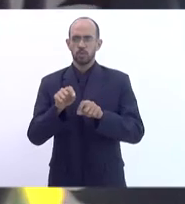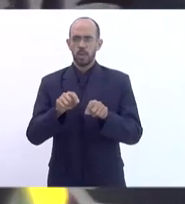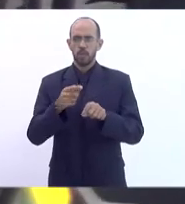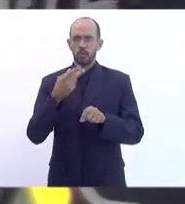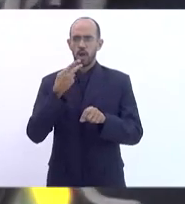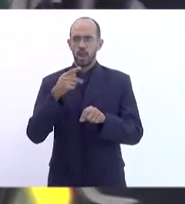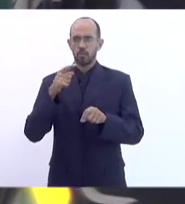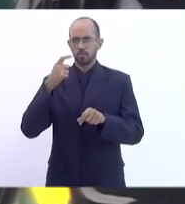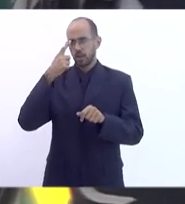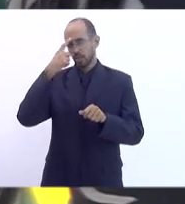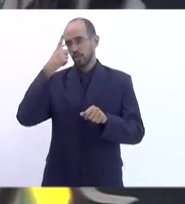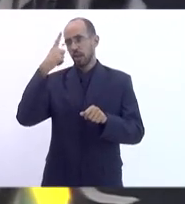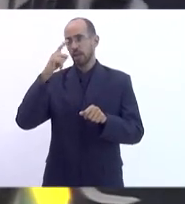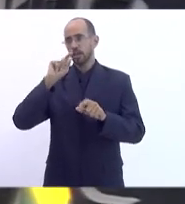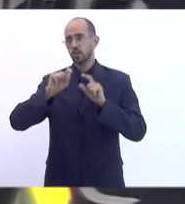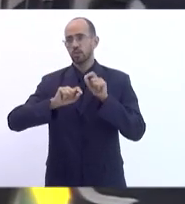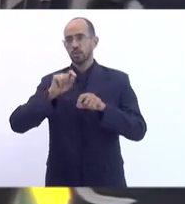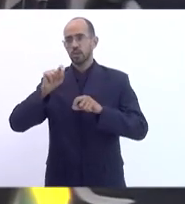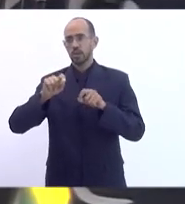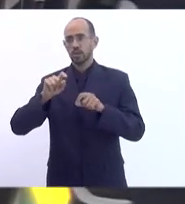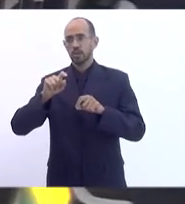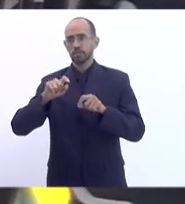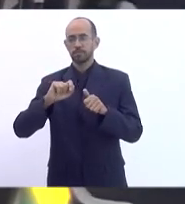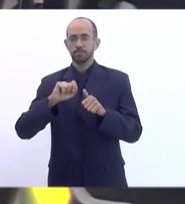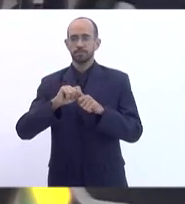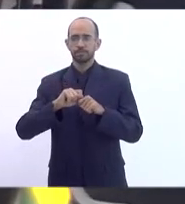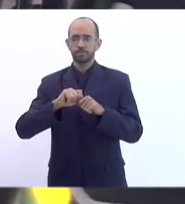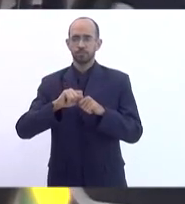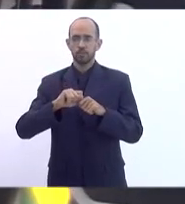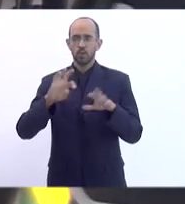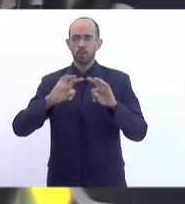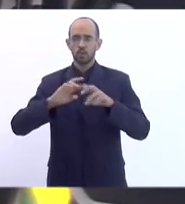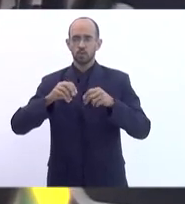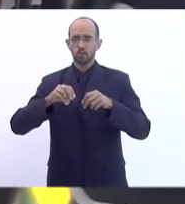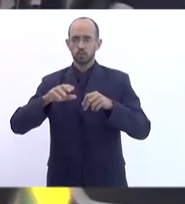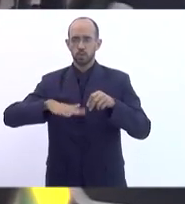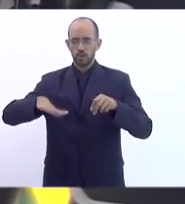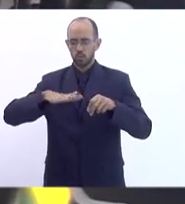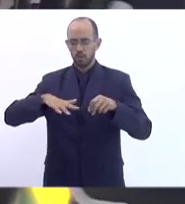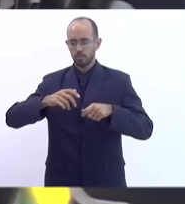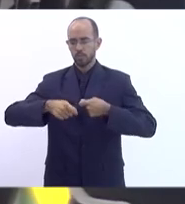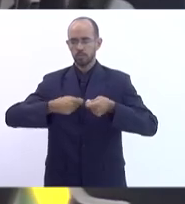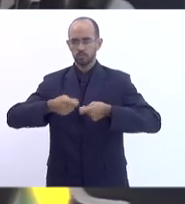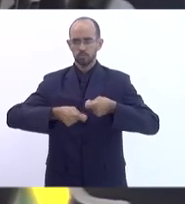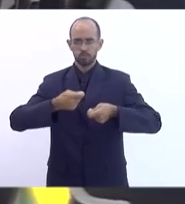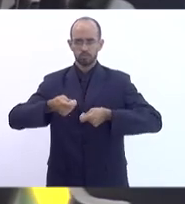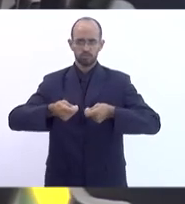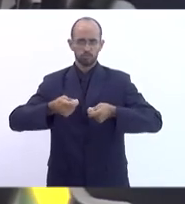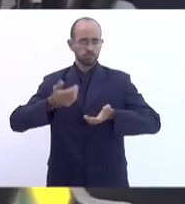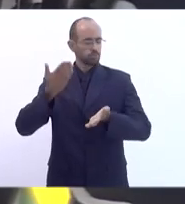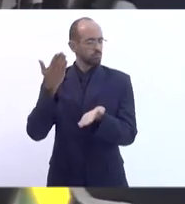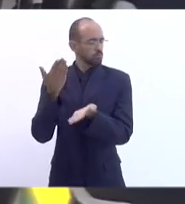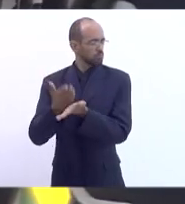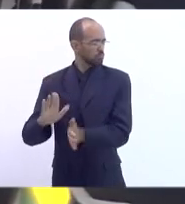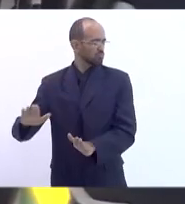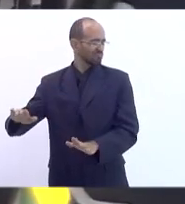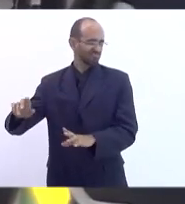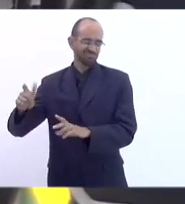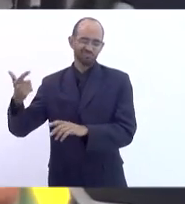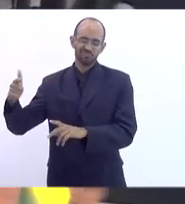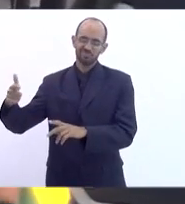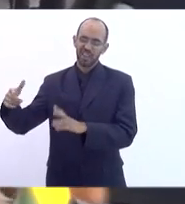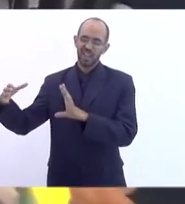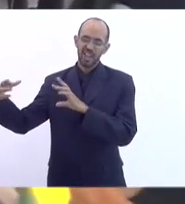ideia nossa é de que o que é tratado no âmbito administrativo independe do que está sendo